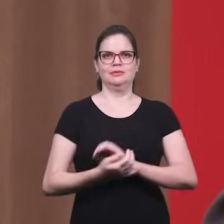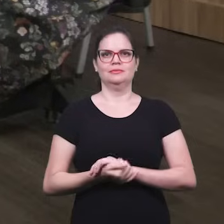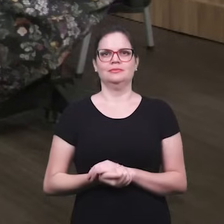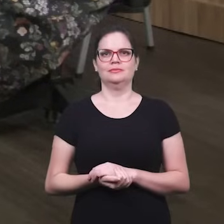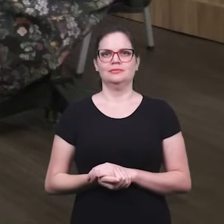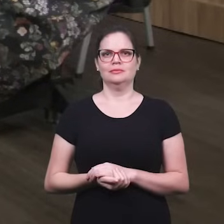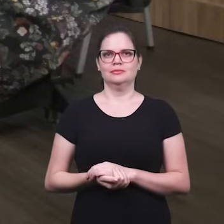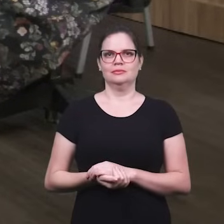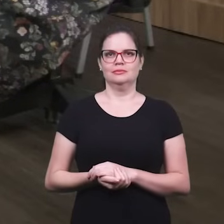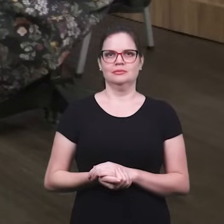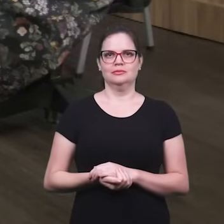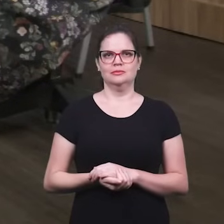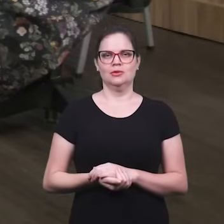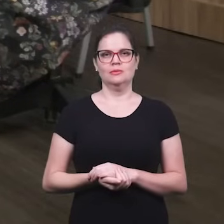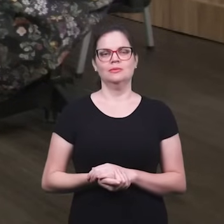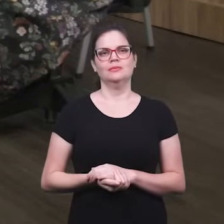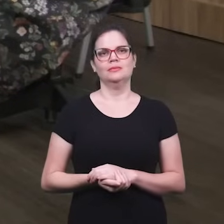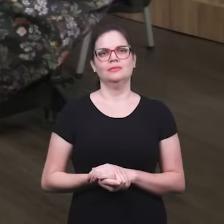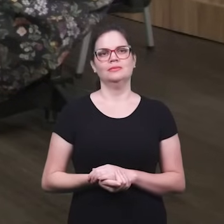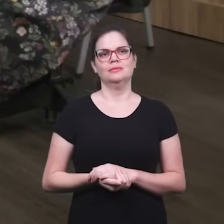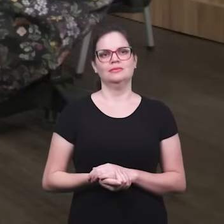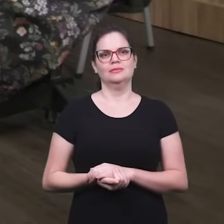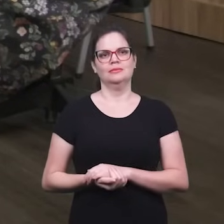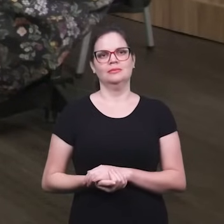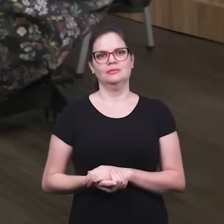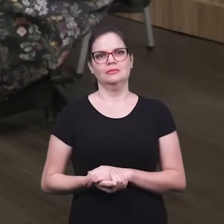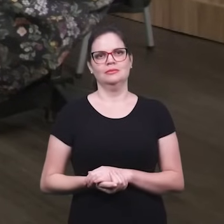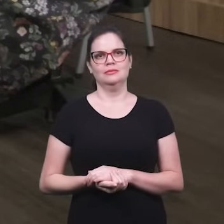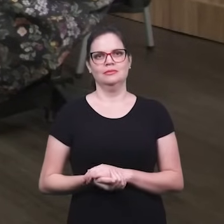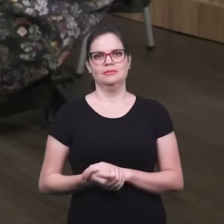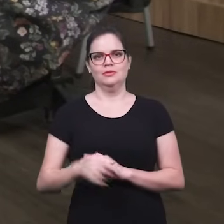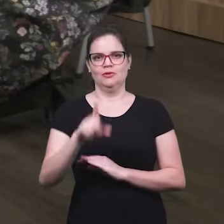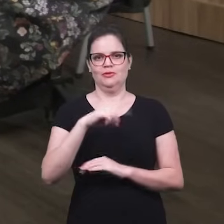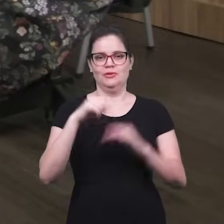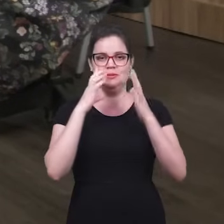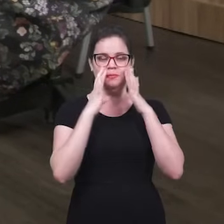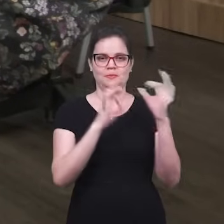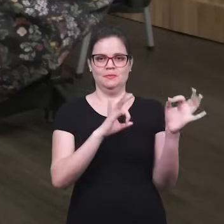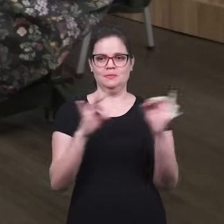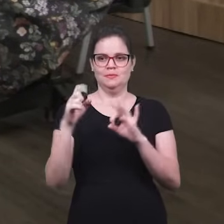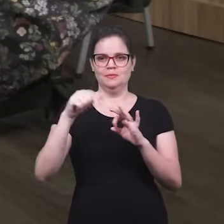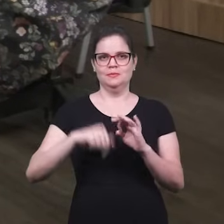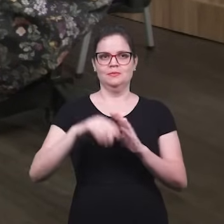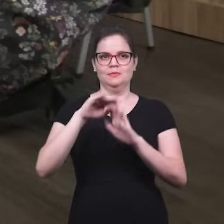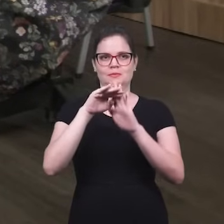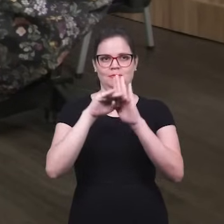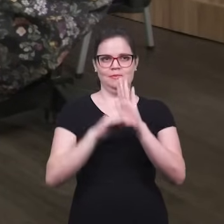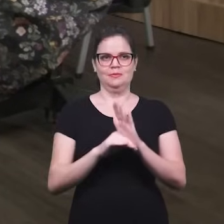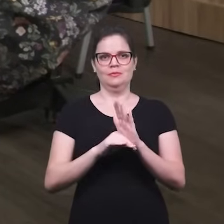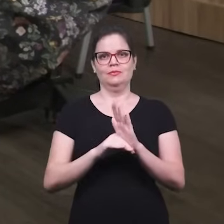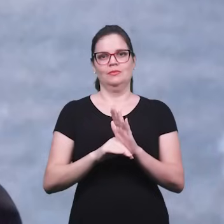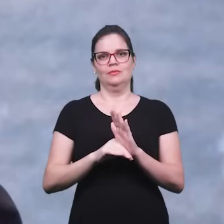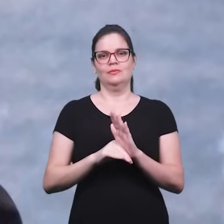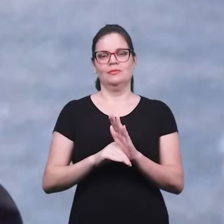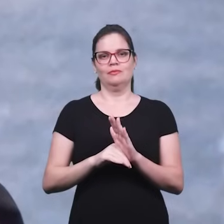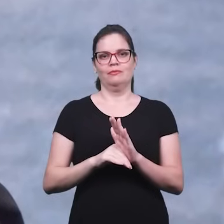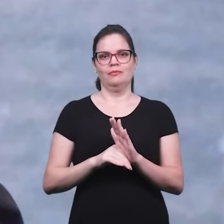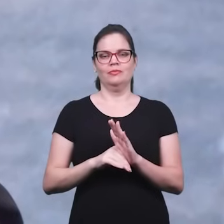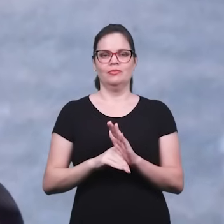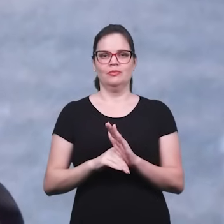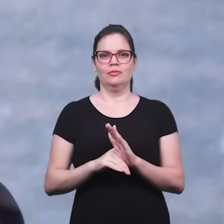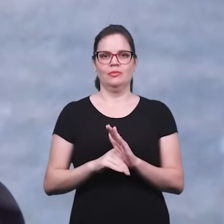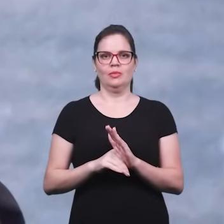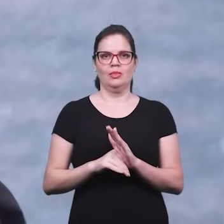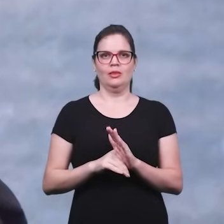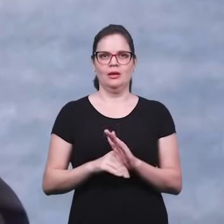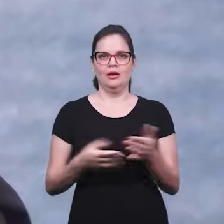Amém. E ao assistirem esse programa, os jovens, seja na edição anterior ou nessa